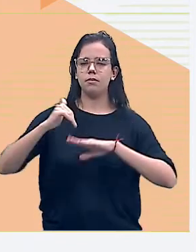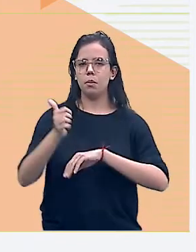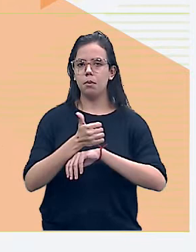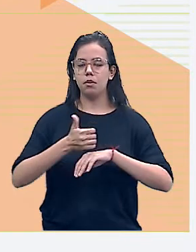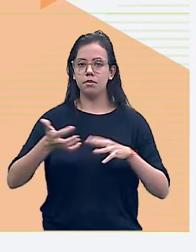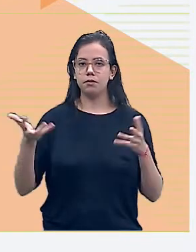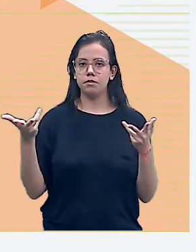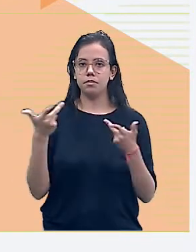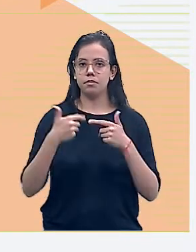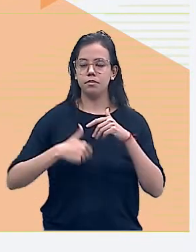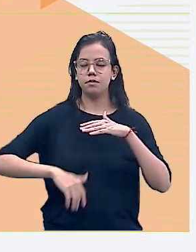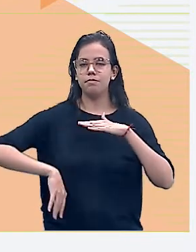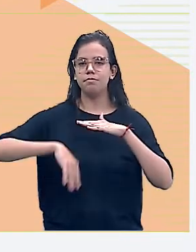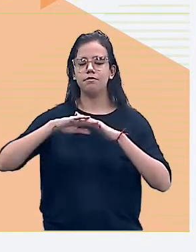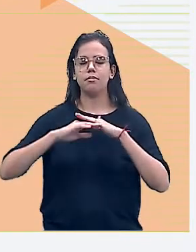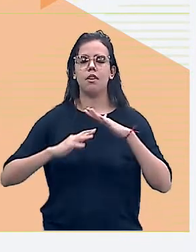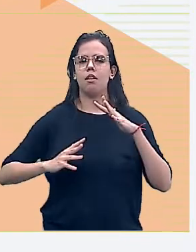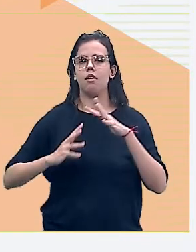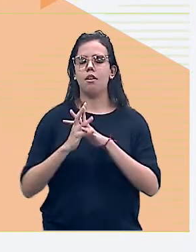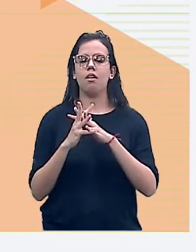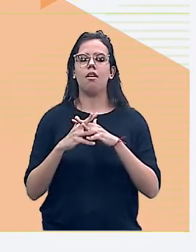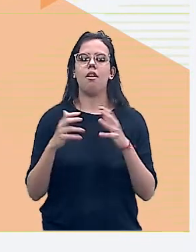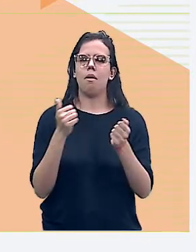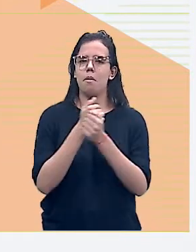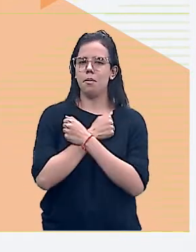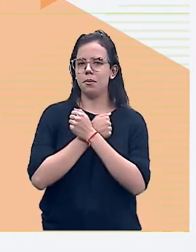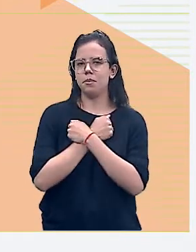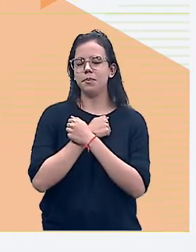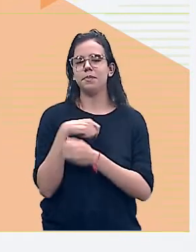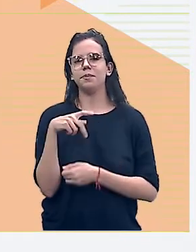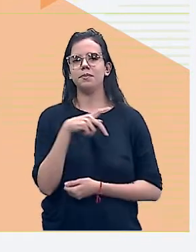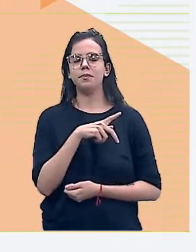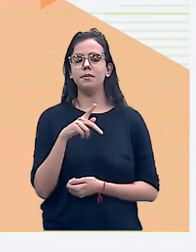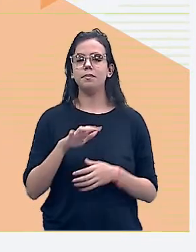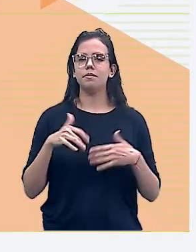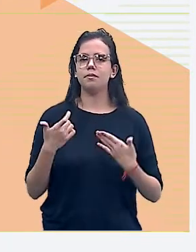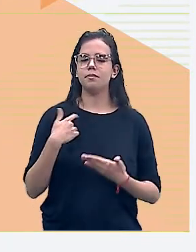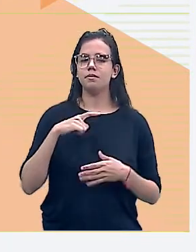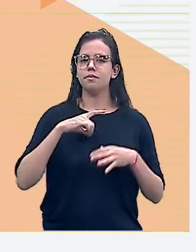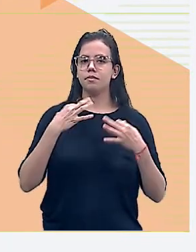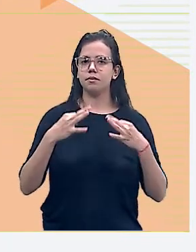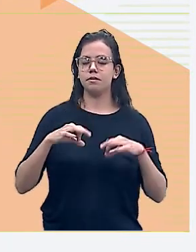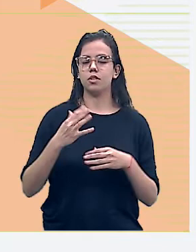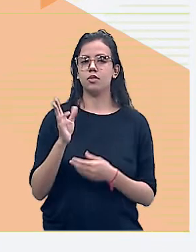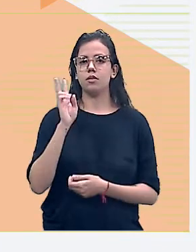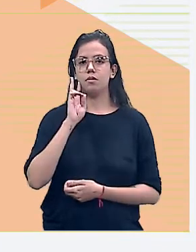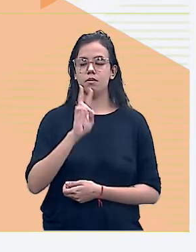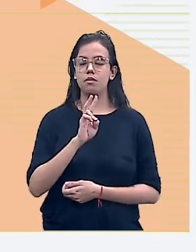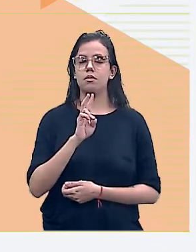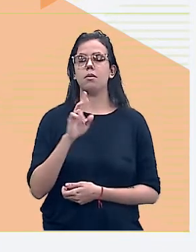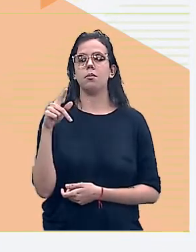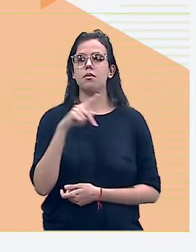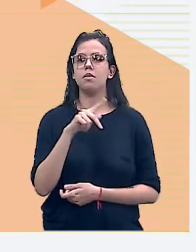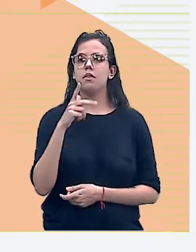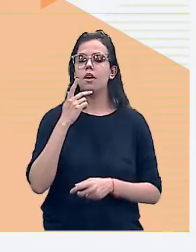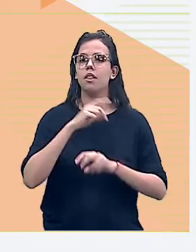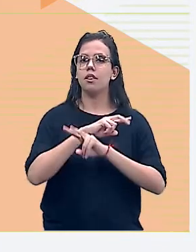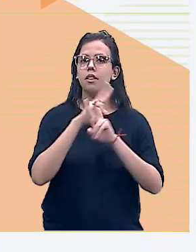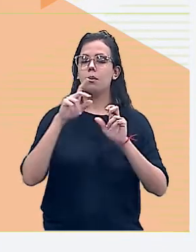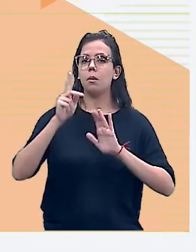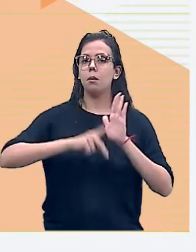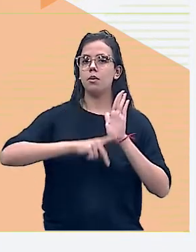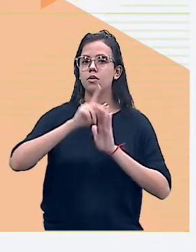altíssimo gabarito inclusive abração para vocês Érica e Rufino eu tenho certeza que você já viu ele falando sobre o